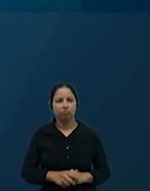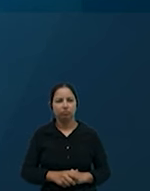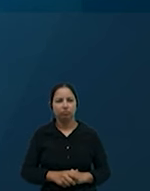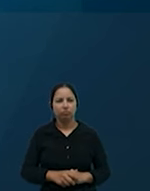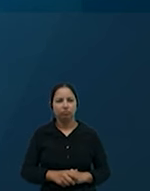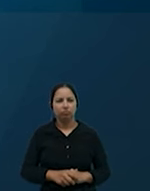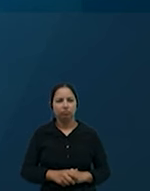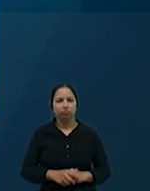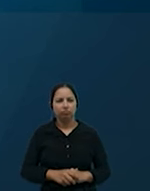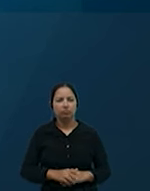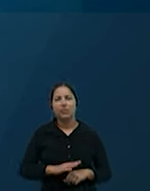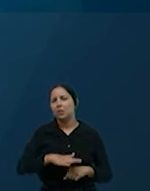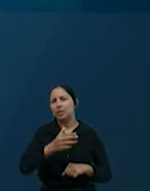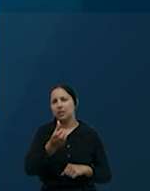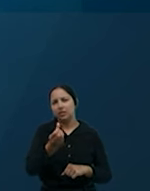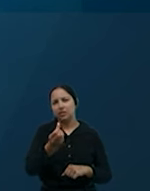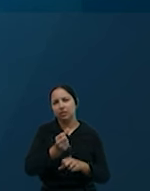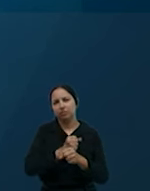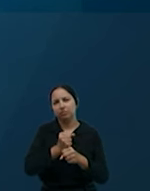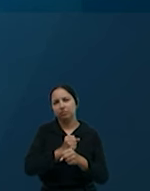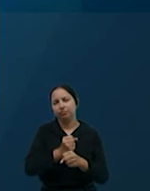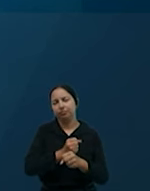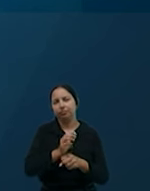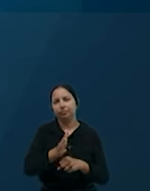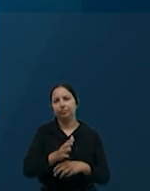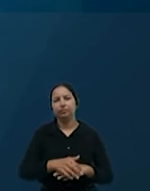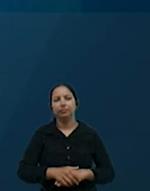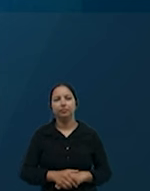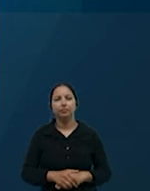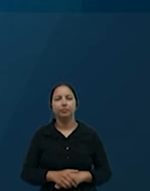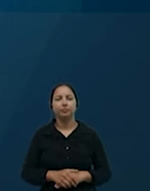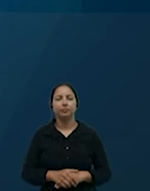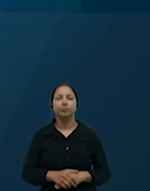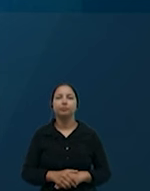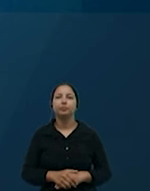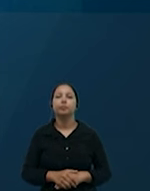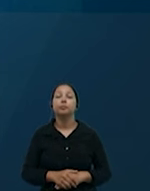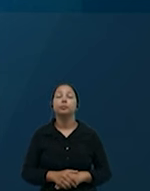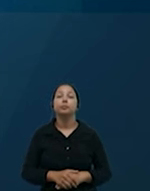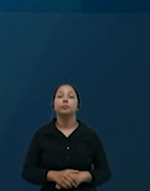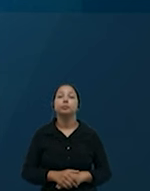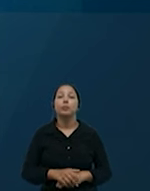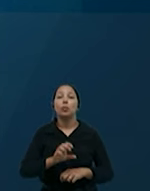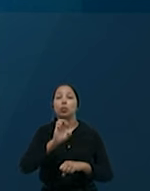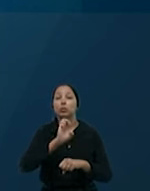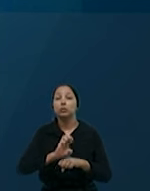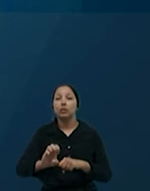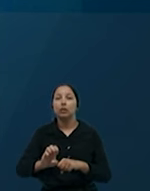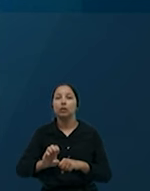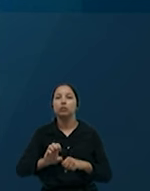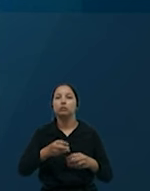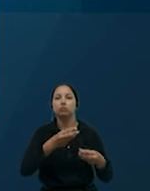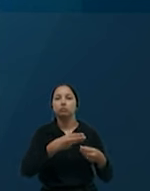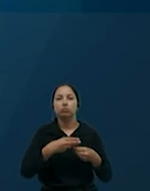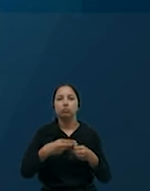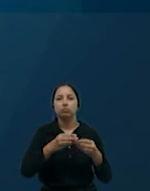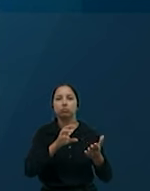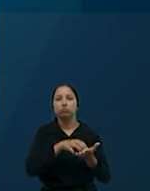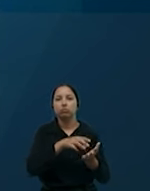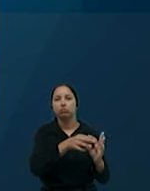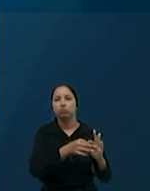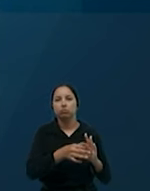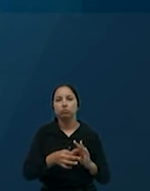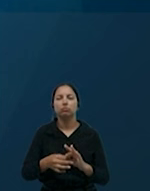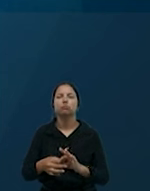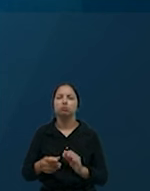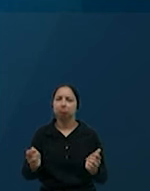de 6 anos. Os estados, os municípios, a União, têm condições Os procuradores